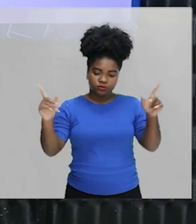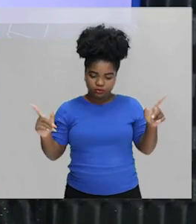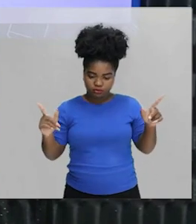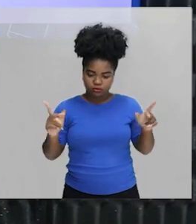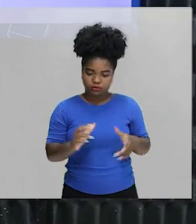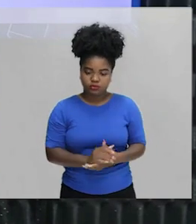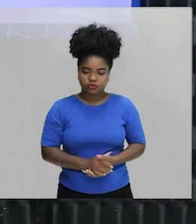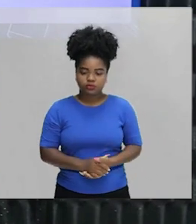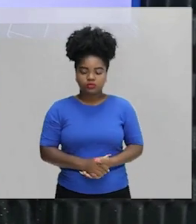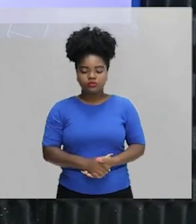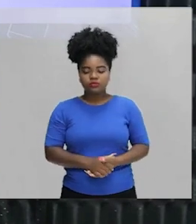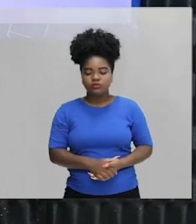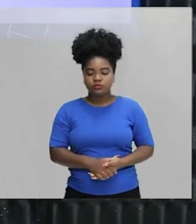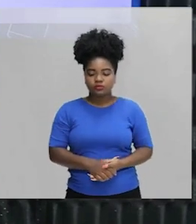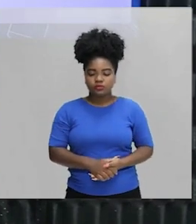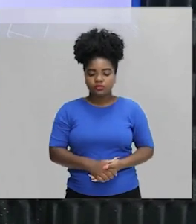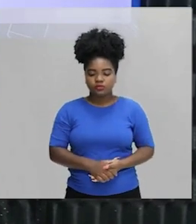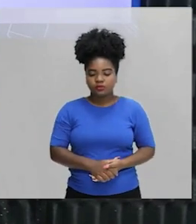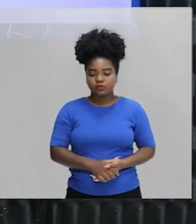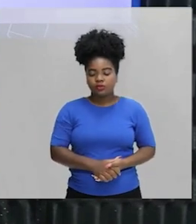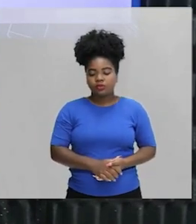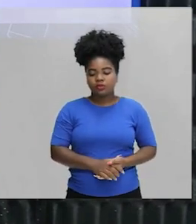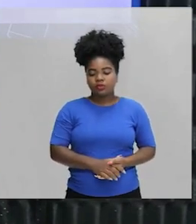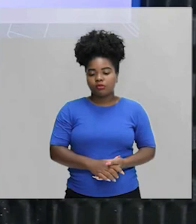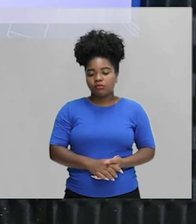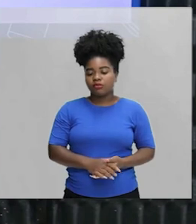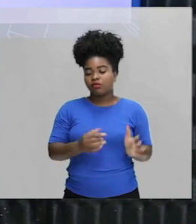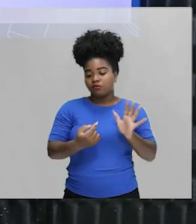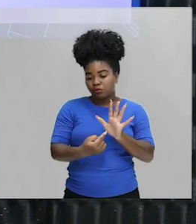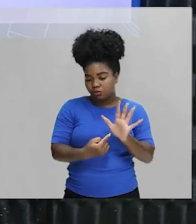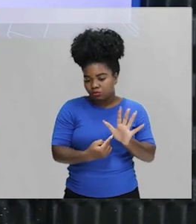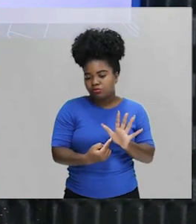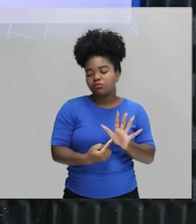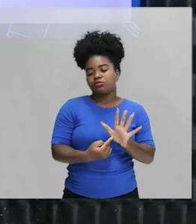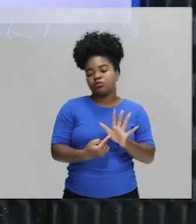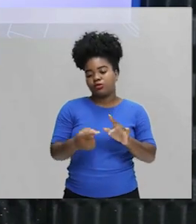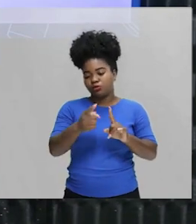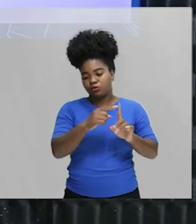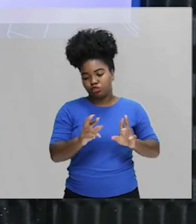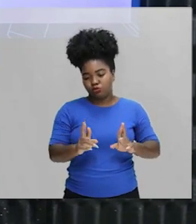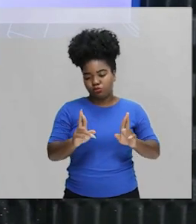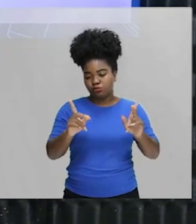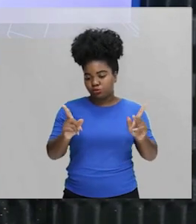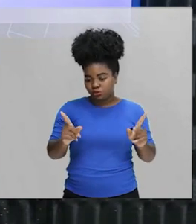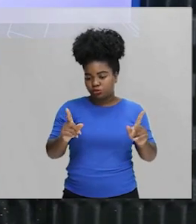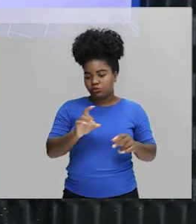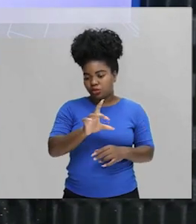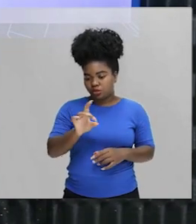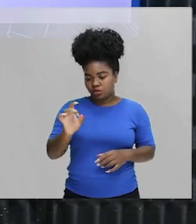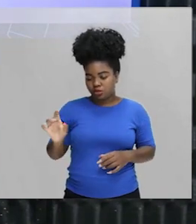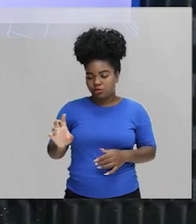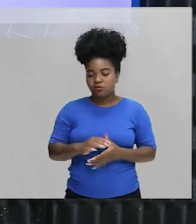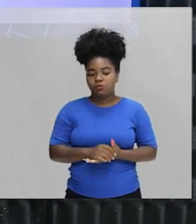diferente certo então espectroscópio ele vai mostrar um comportamento diferente para cada